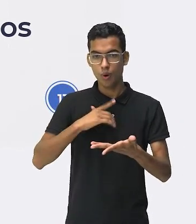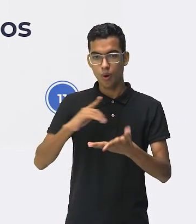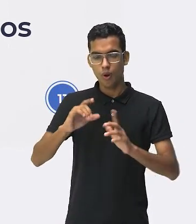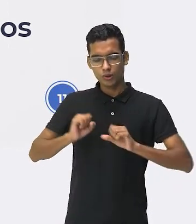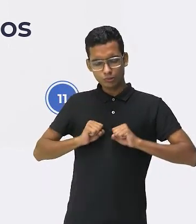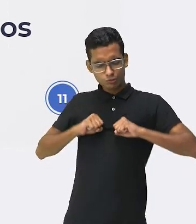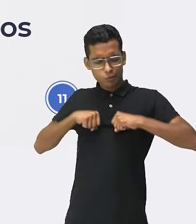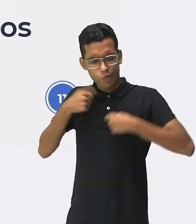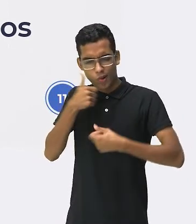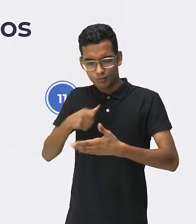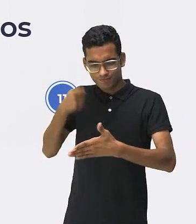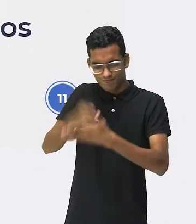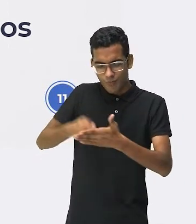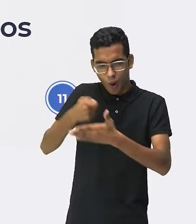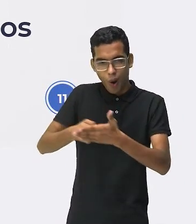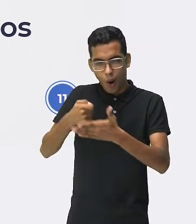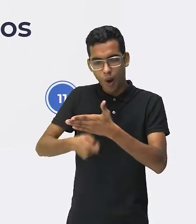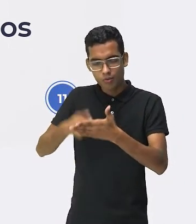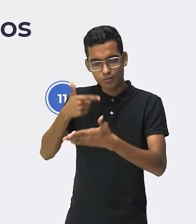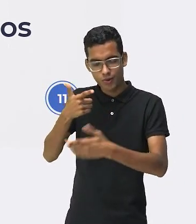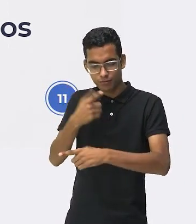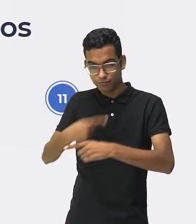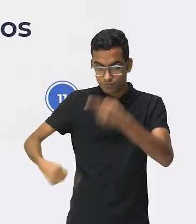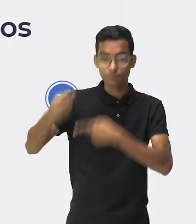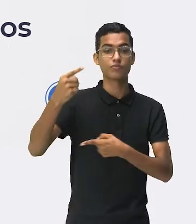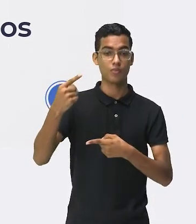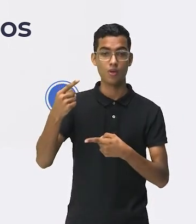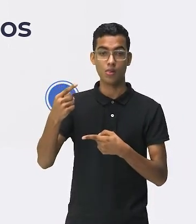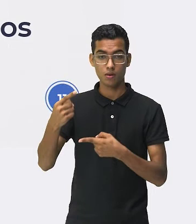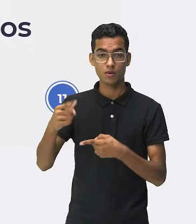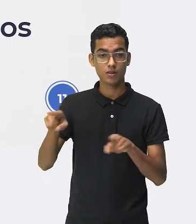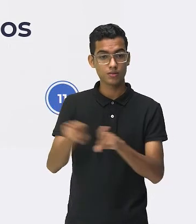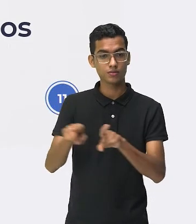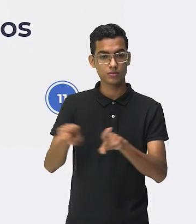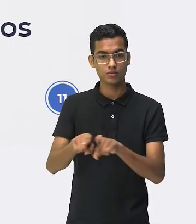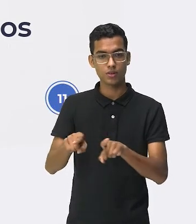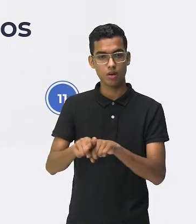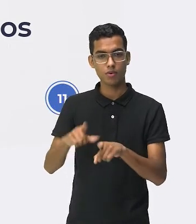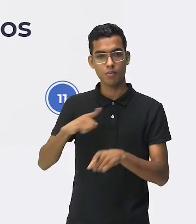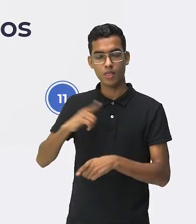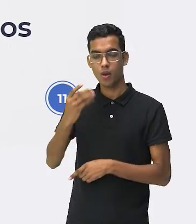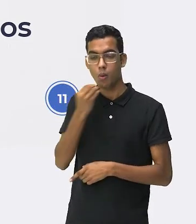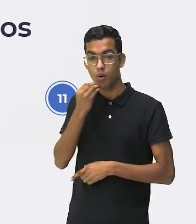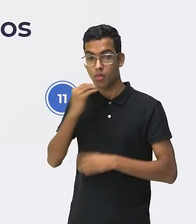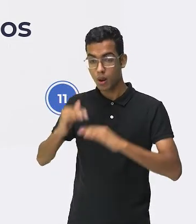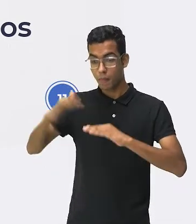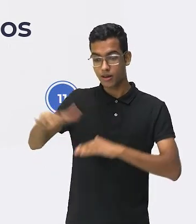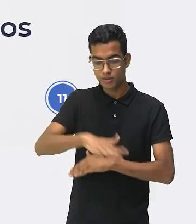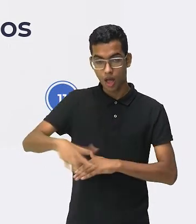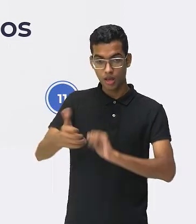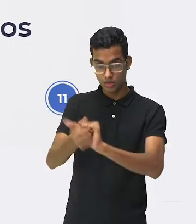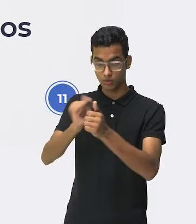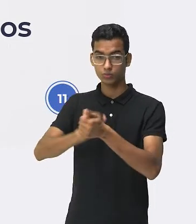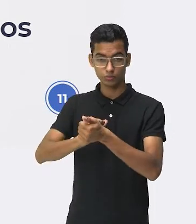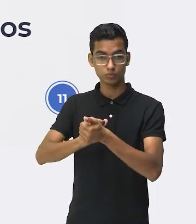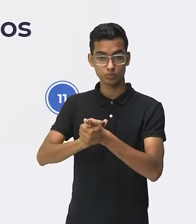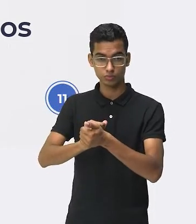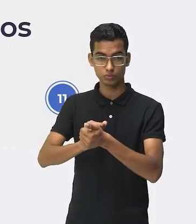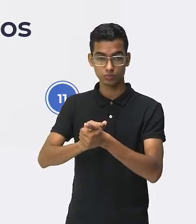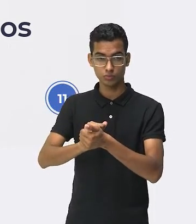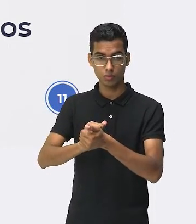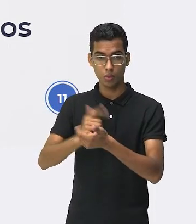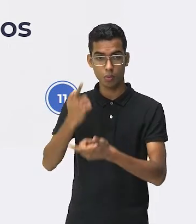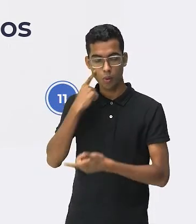e conquistar espaço no esporte foi imenso, a ponto da marca de 40%